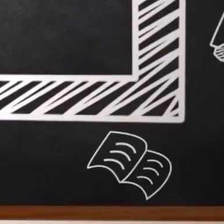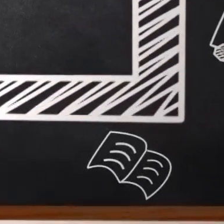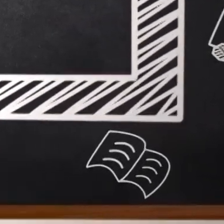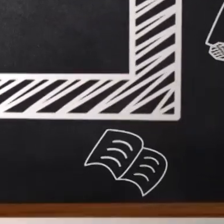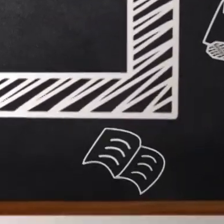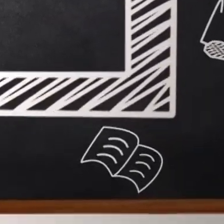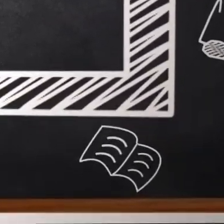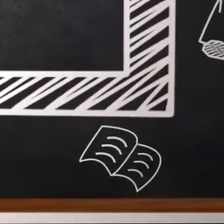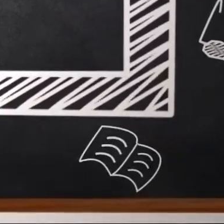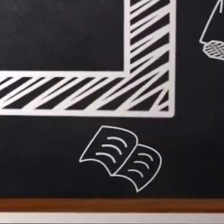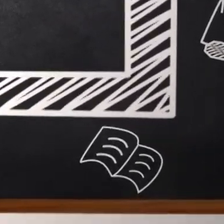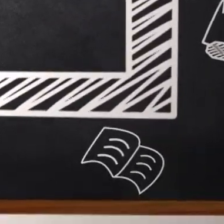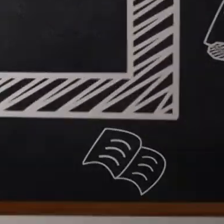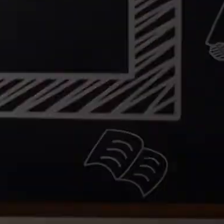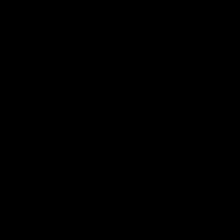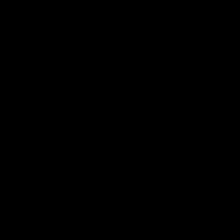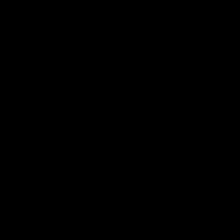estar explícita no texto, mas outras vezes ela vai estar implícita, como no caso dessa atividade que a gente fez aqui. Não